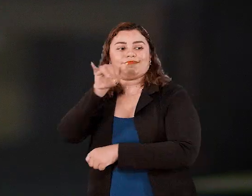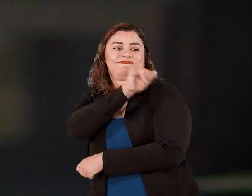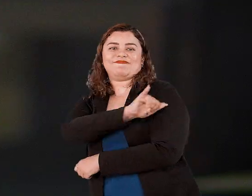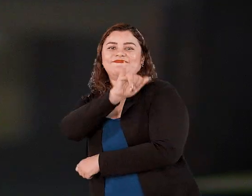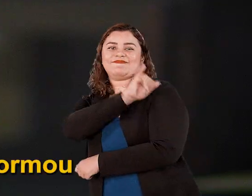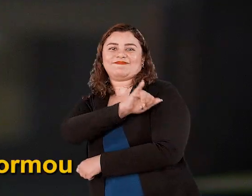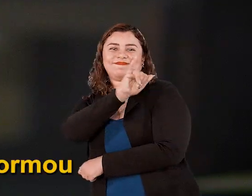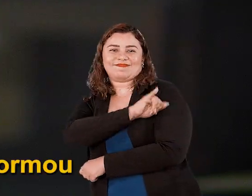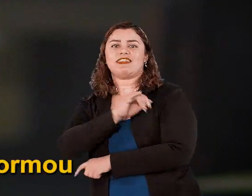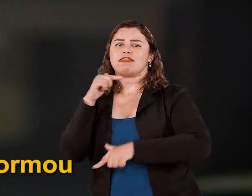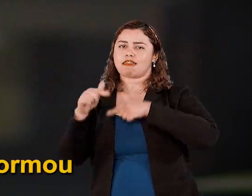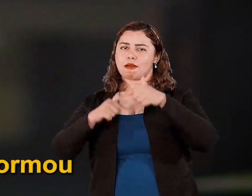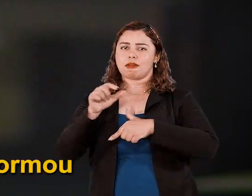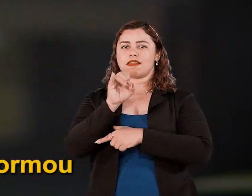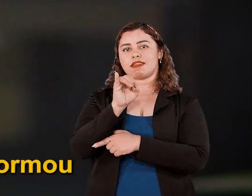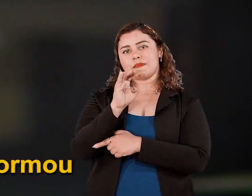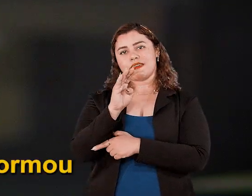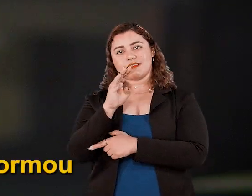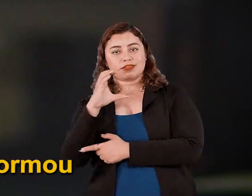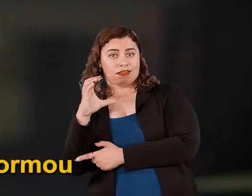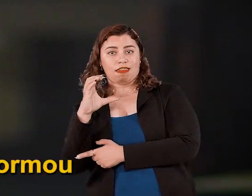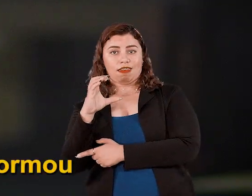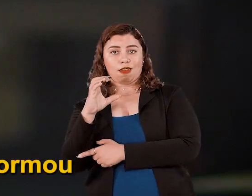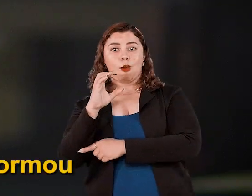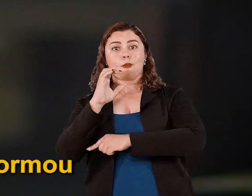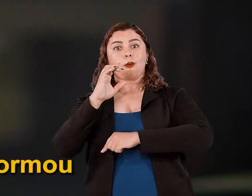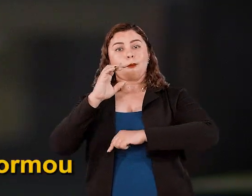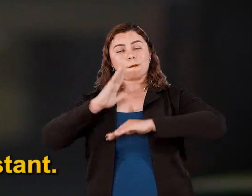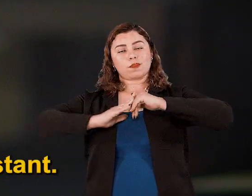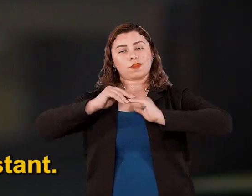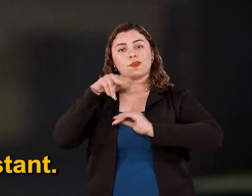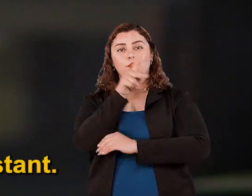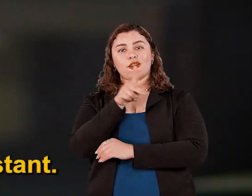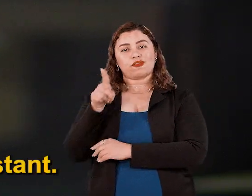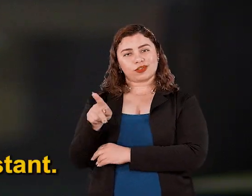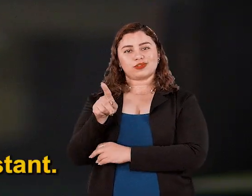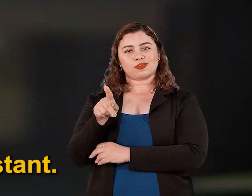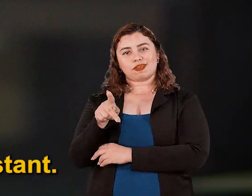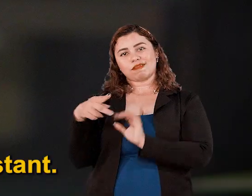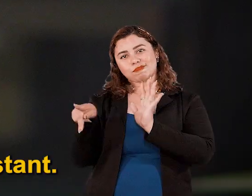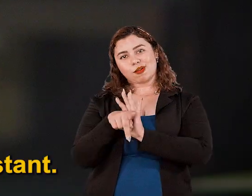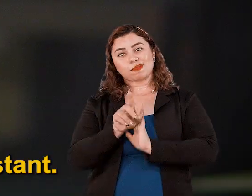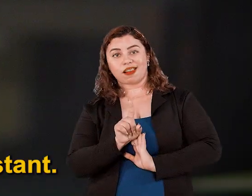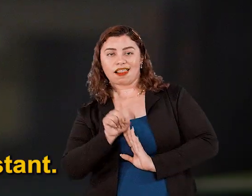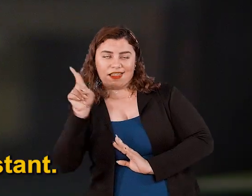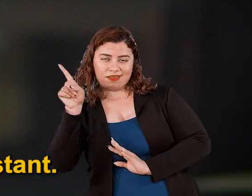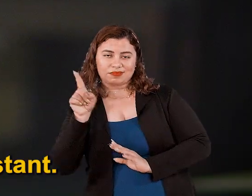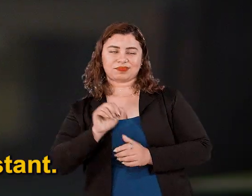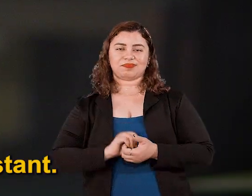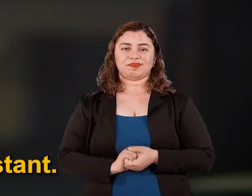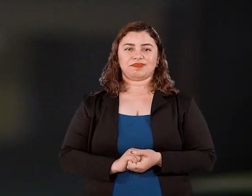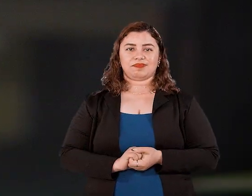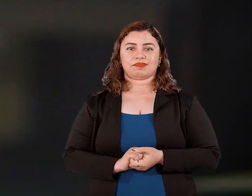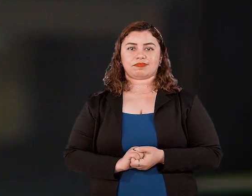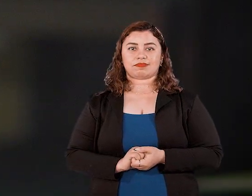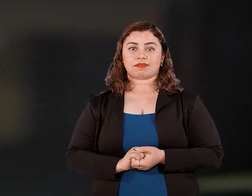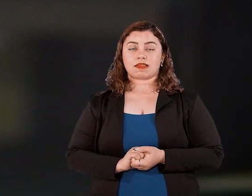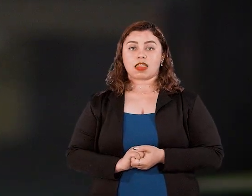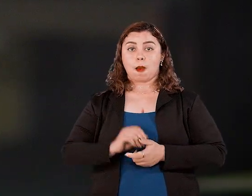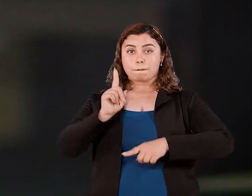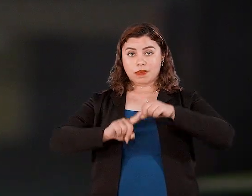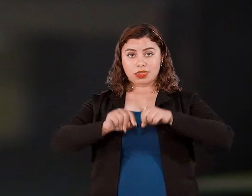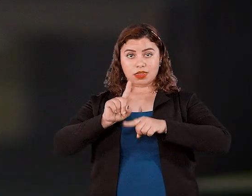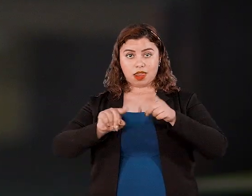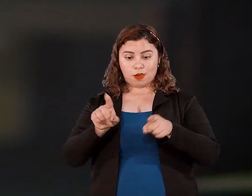Janeiro como professor do instituto que o formou como professor do Benjamin Constant.